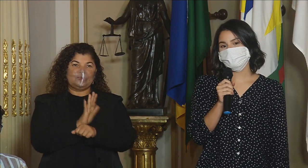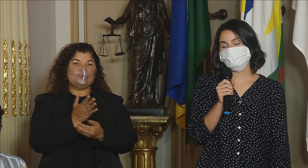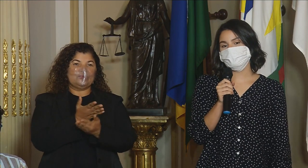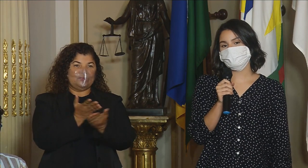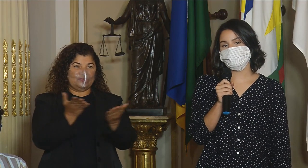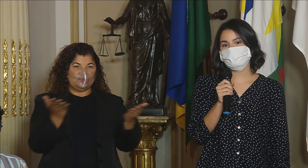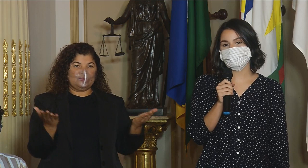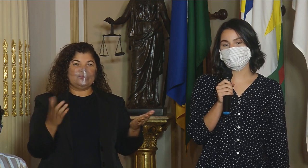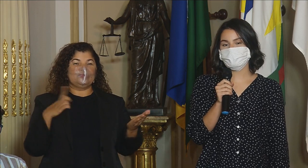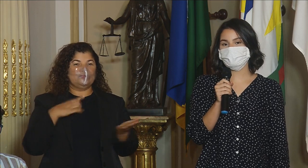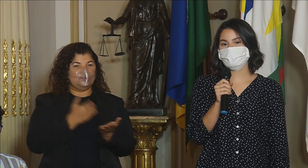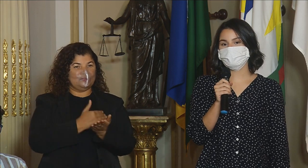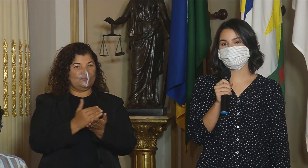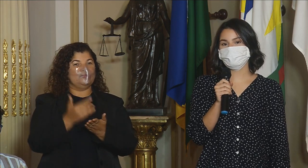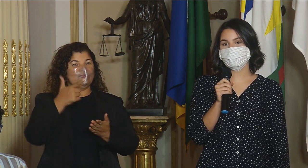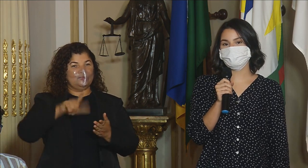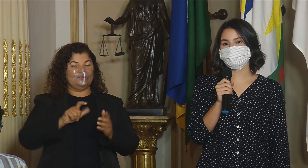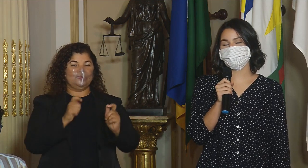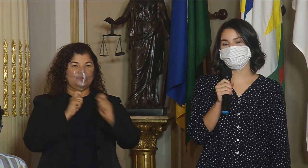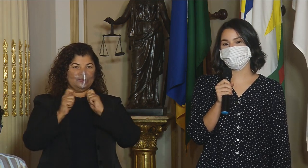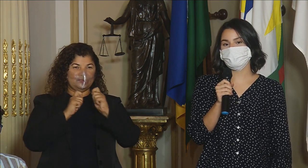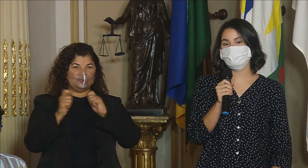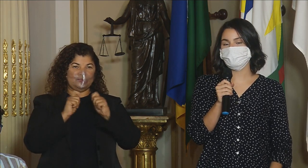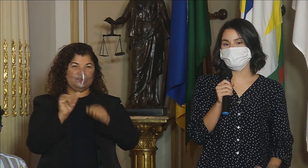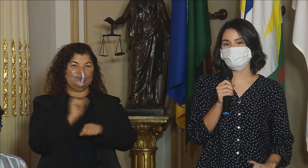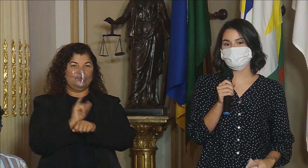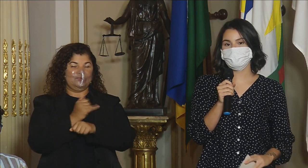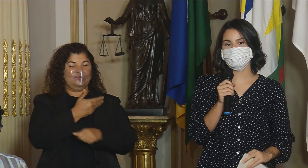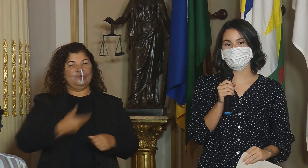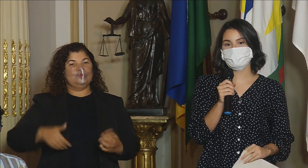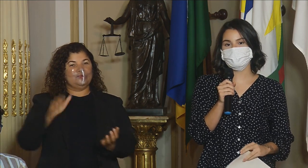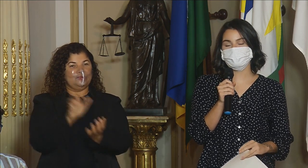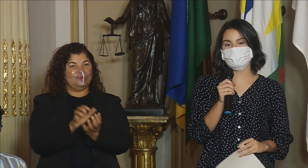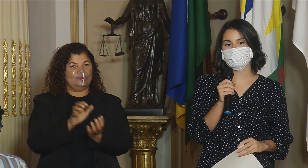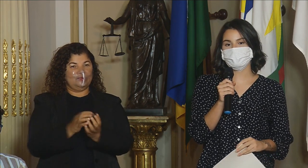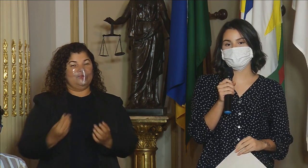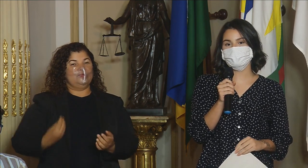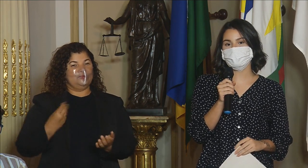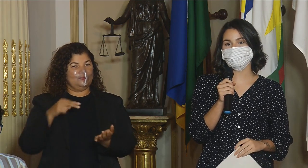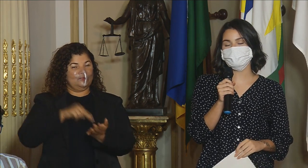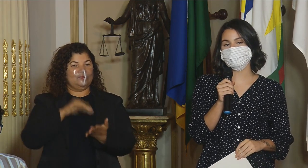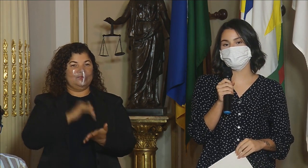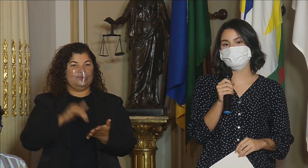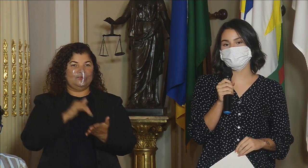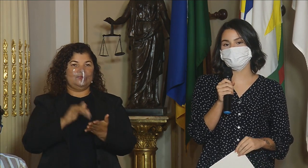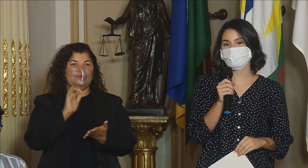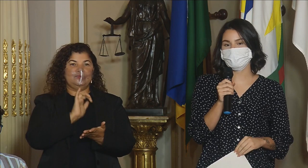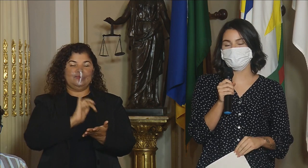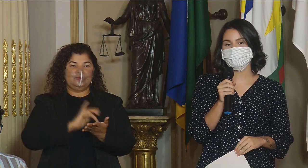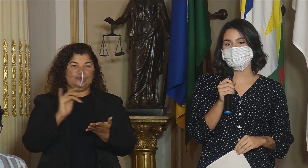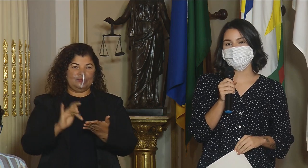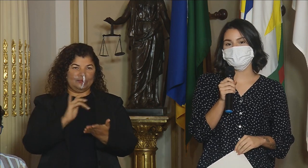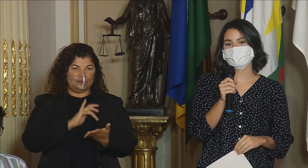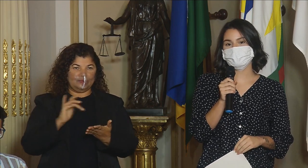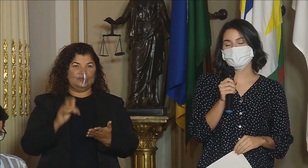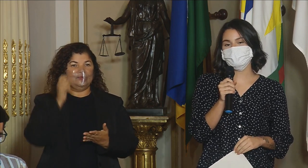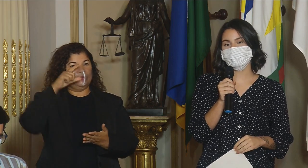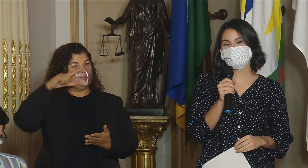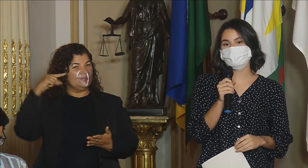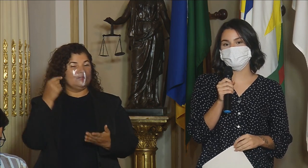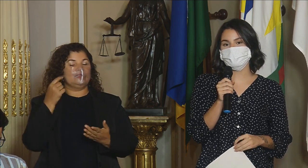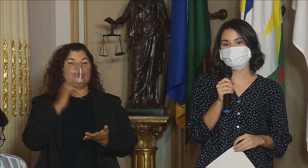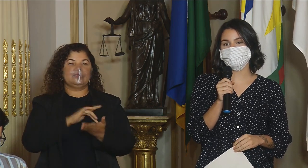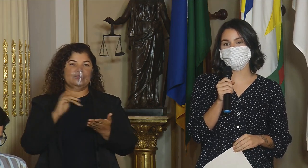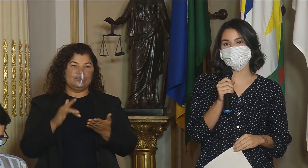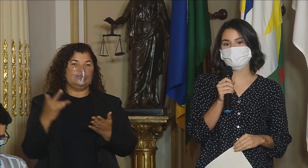Boa tarde. Estamos iniciando mais uma coletiva online do governo de Pernambuco. Hoje, com a presença do secretário estadual de saúde, André Longo, do secretário de